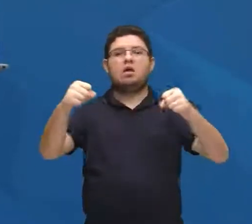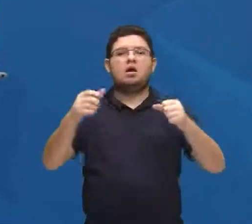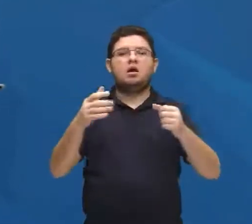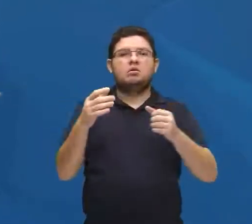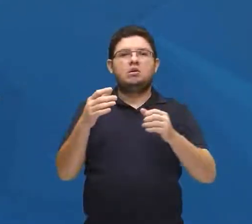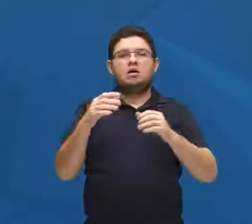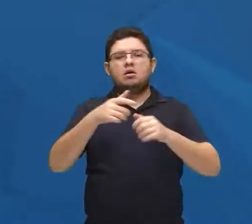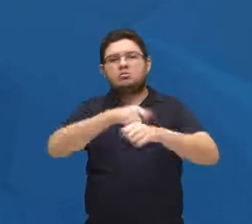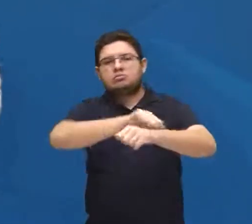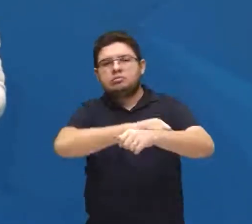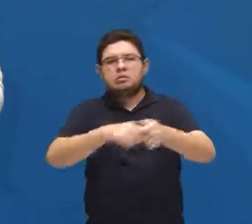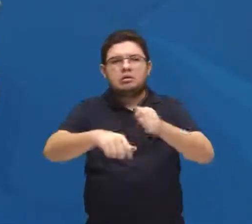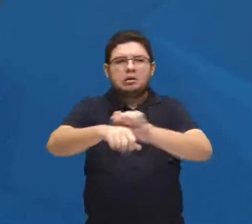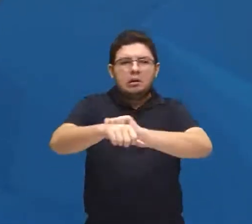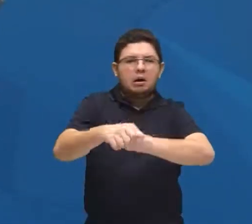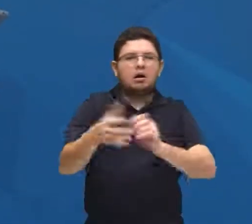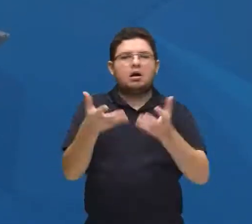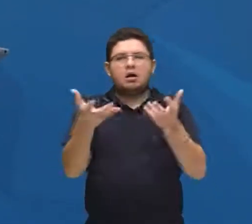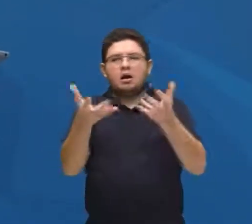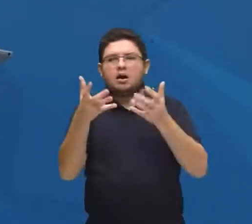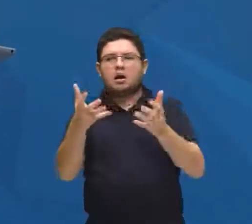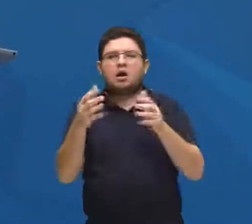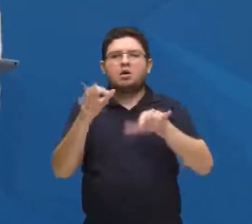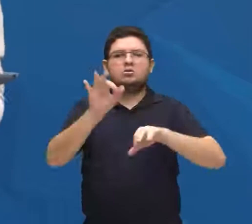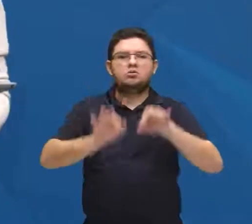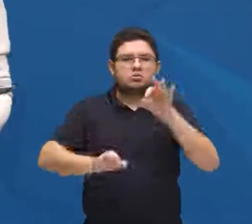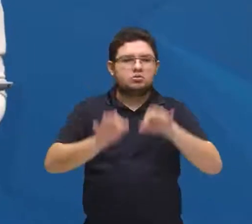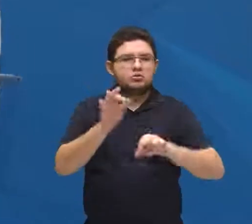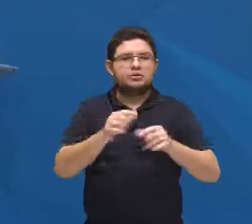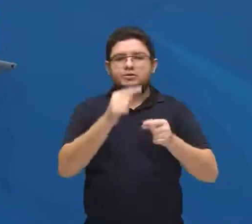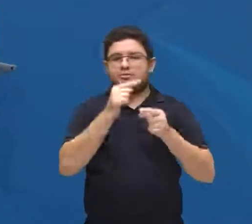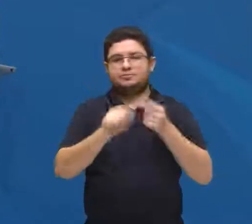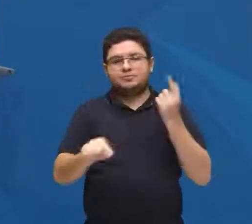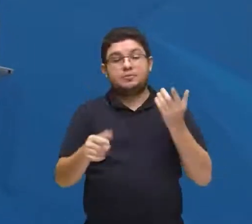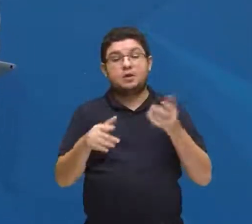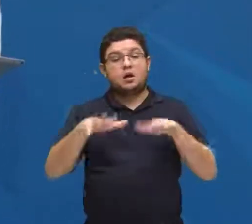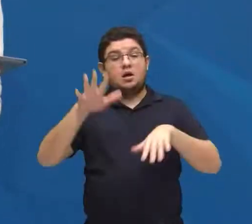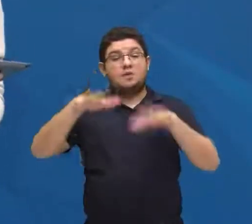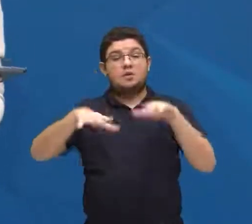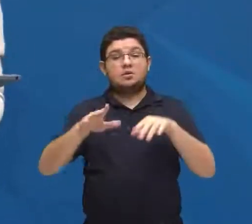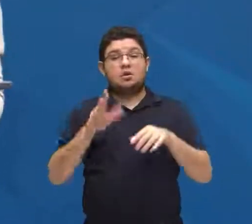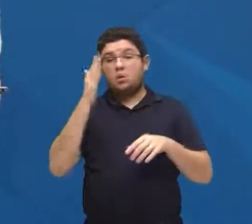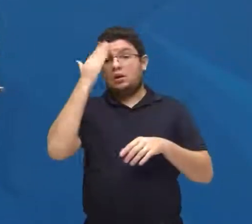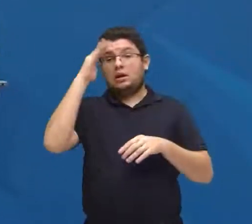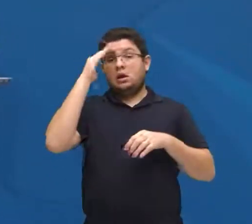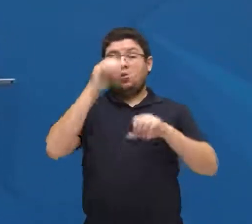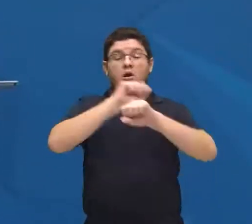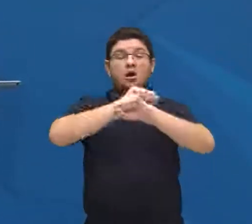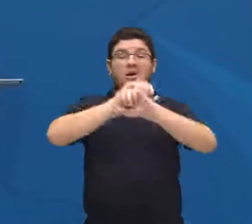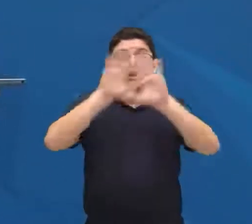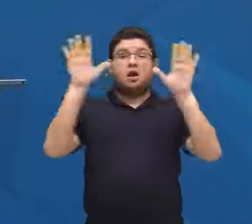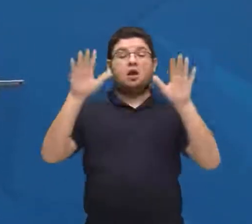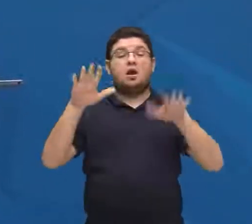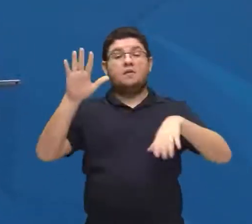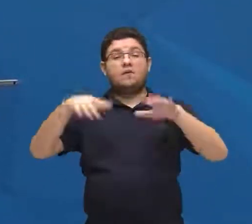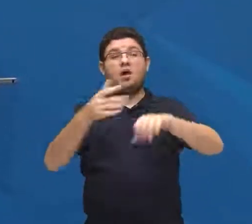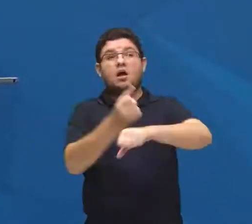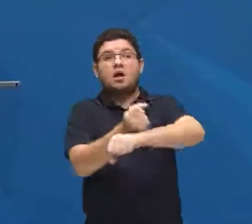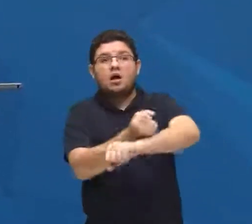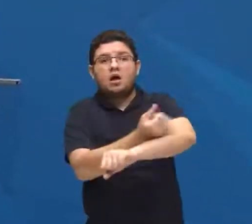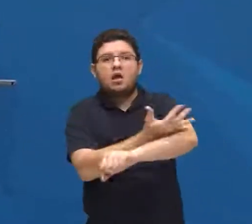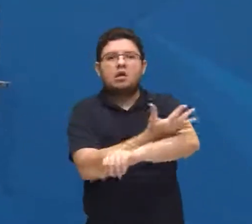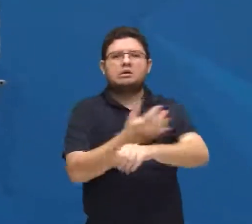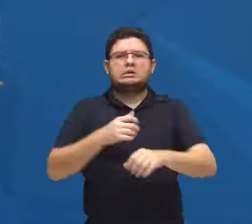é revoltante, né? A gente não tem essa compreensão verdadeira dos fatos, movida pelo calor da emoção,